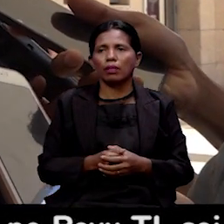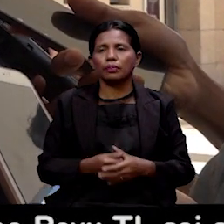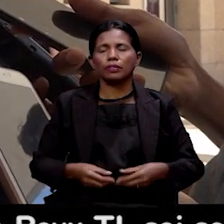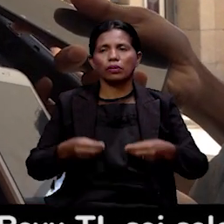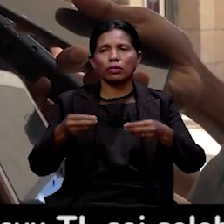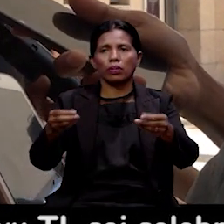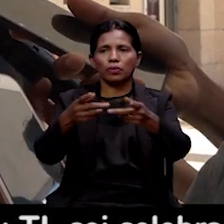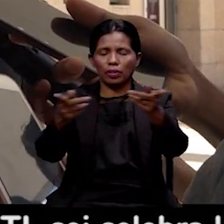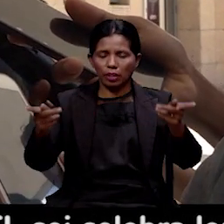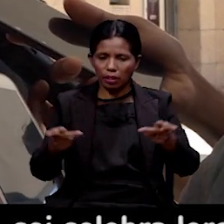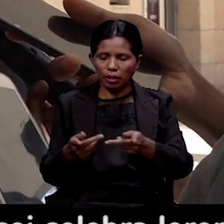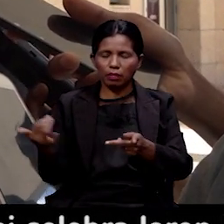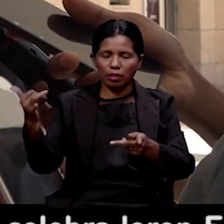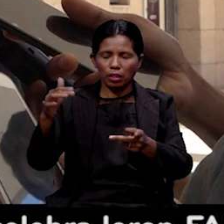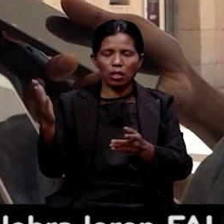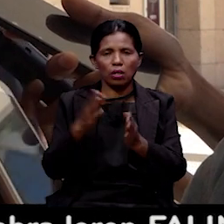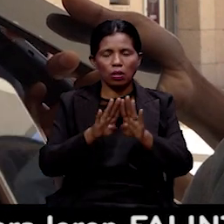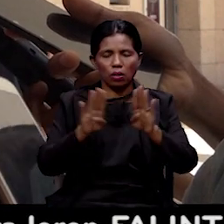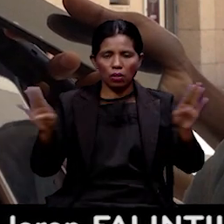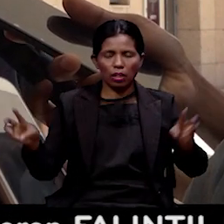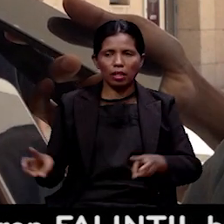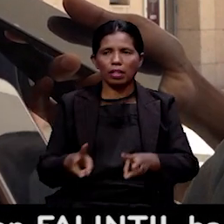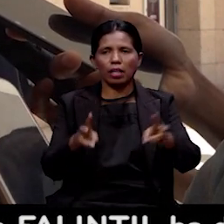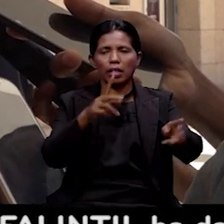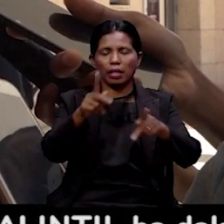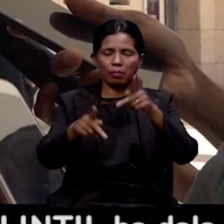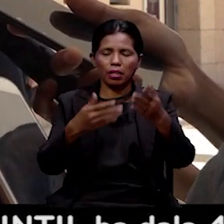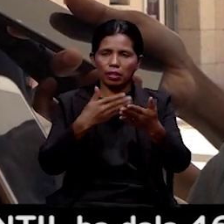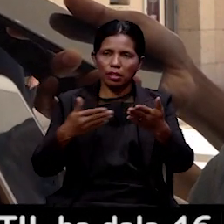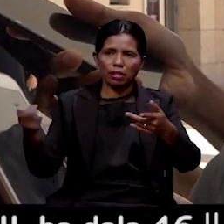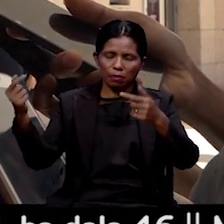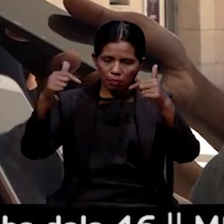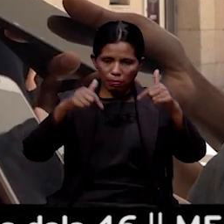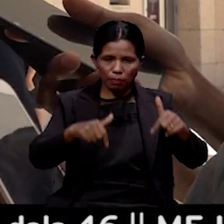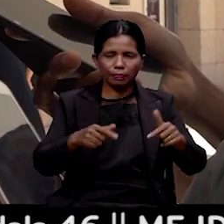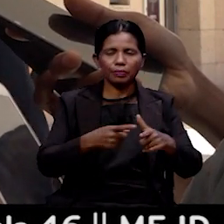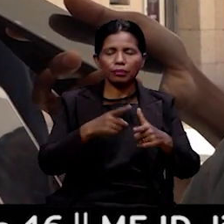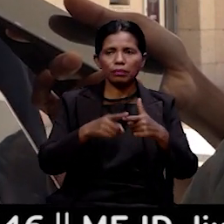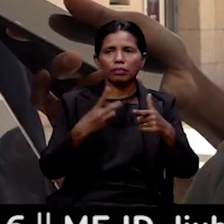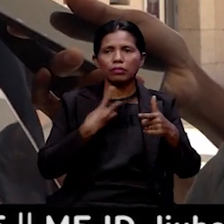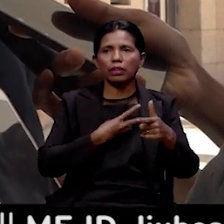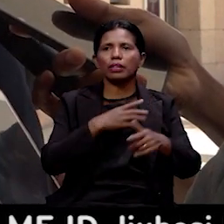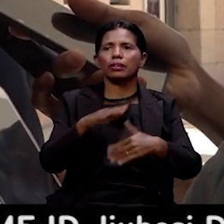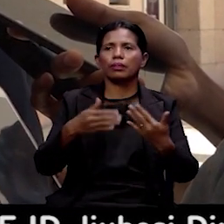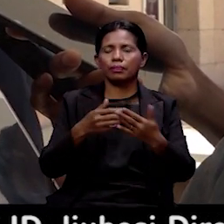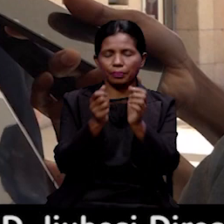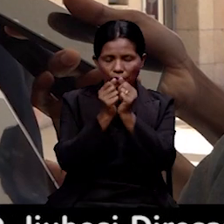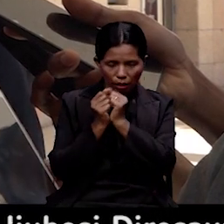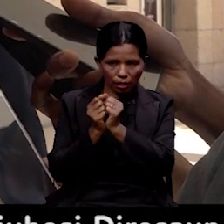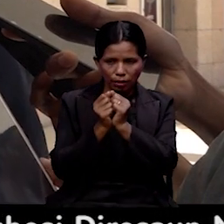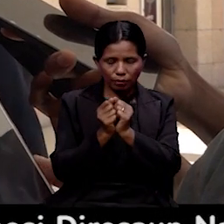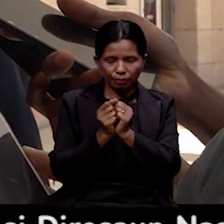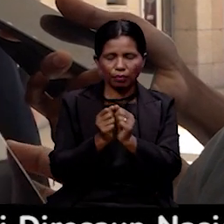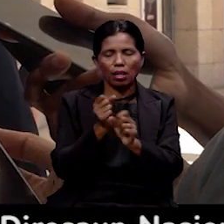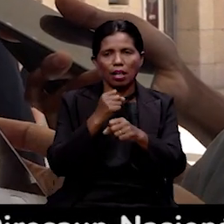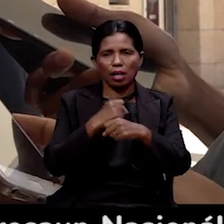fato em Basira, logo dalan, Basira é uma cidade santa mamãe para depois bel ito hoto bel hamuto bel acelera